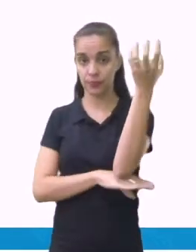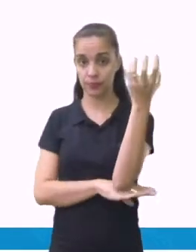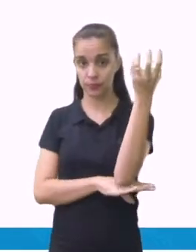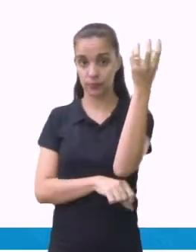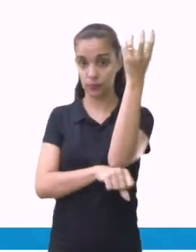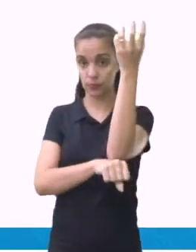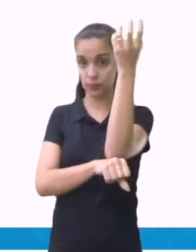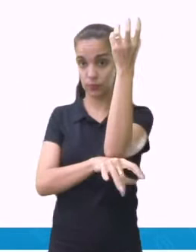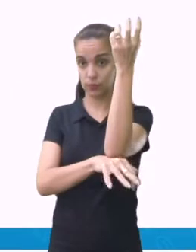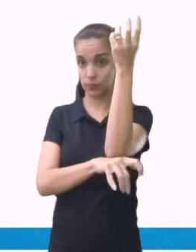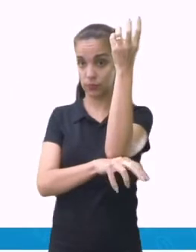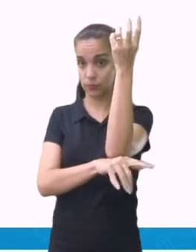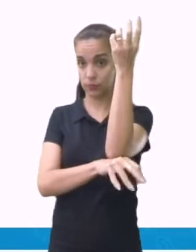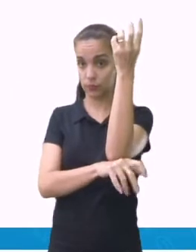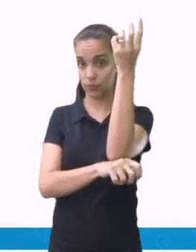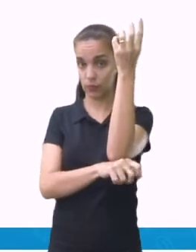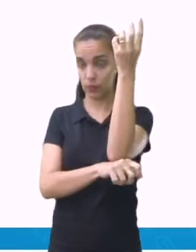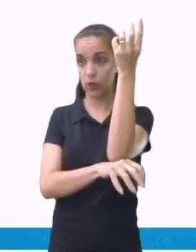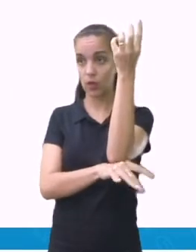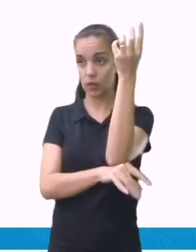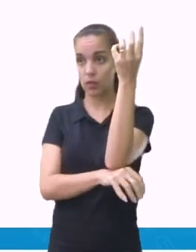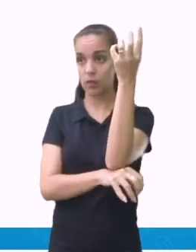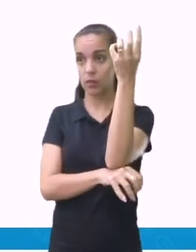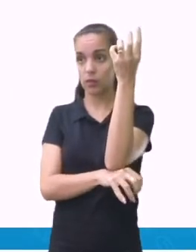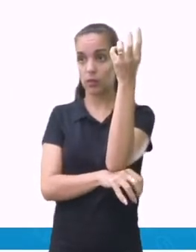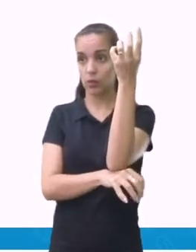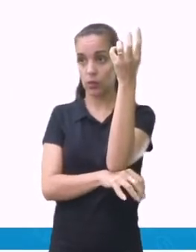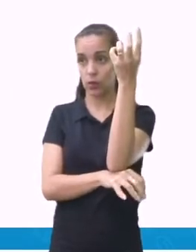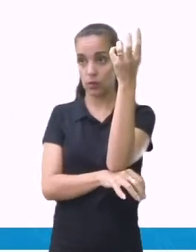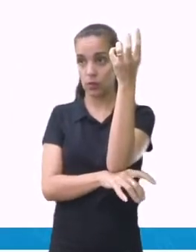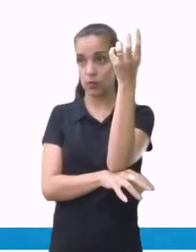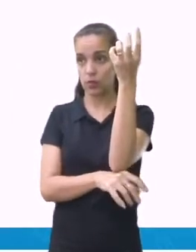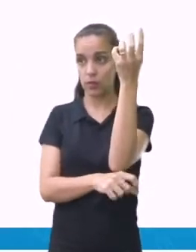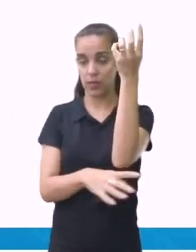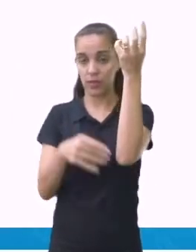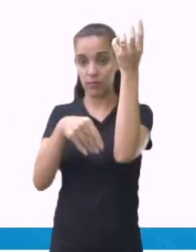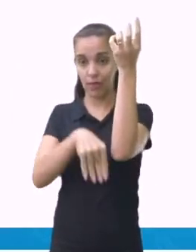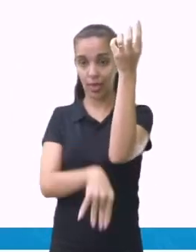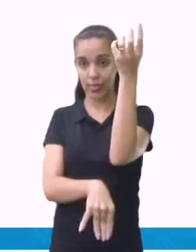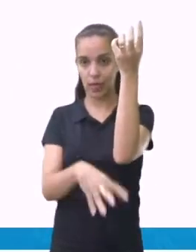a raiz, que é aquilo que fica dentro do solo.